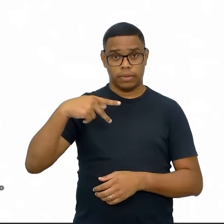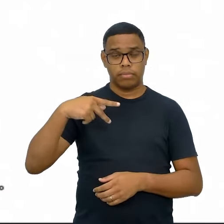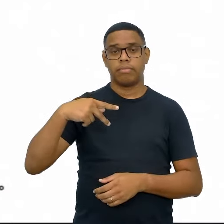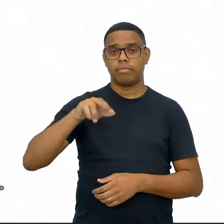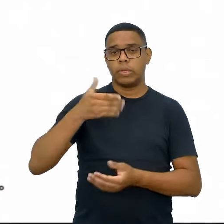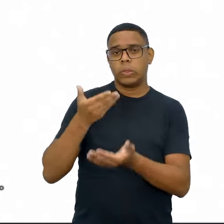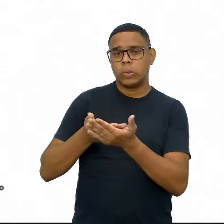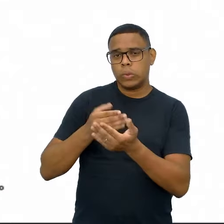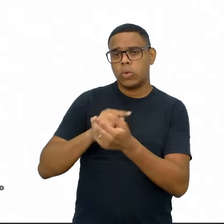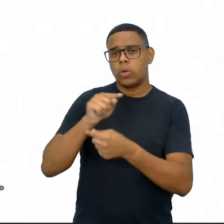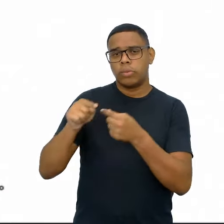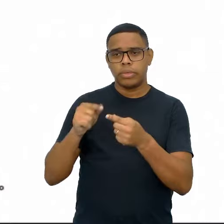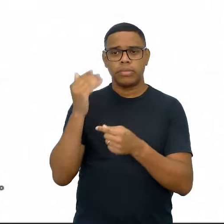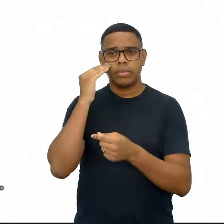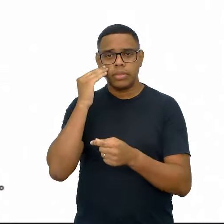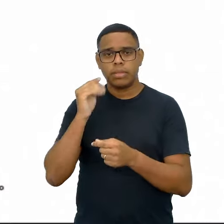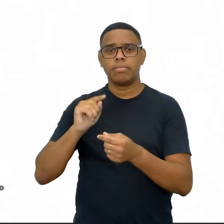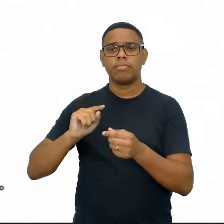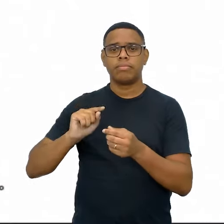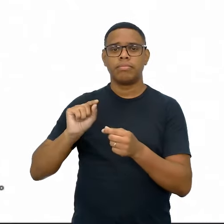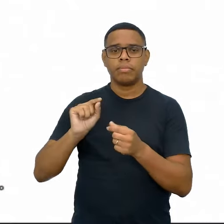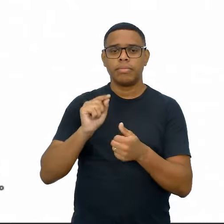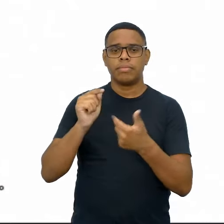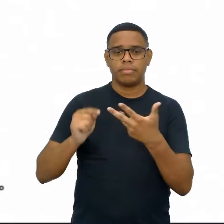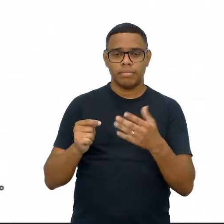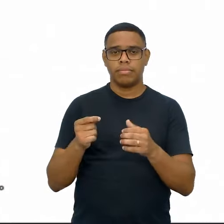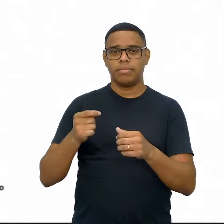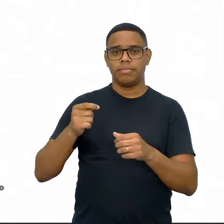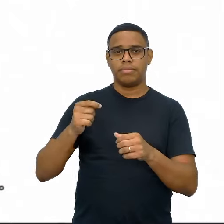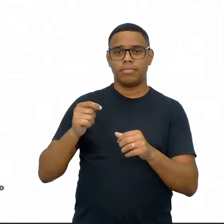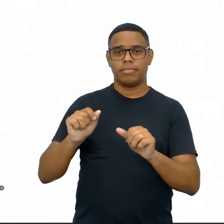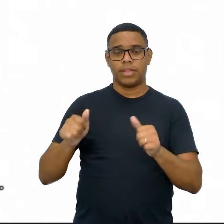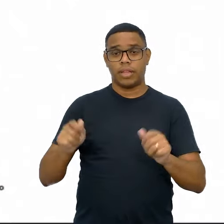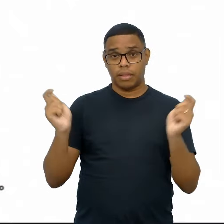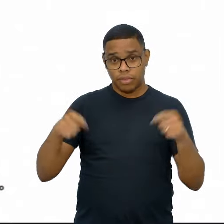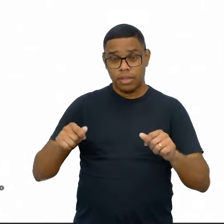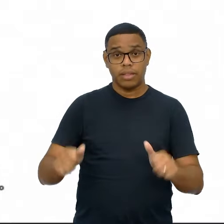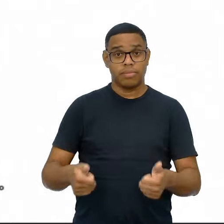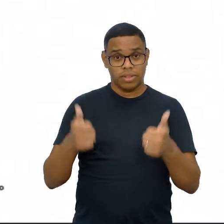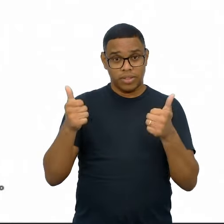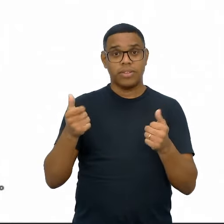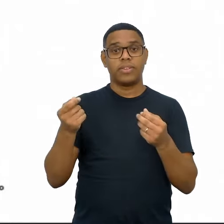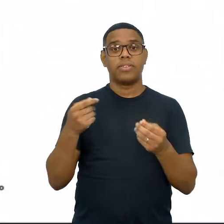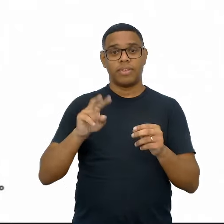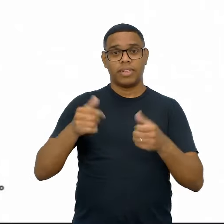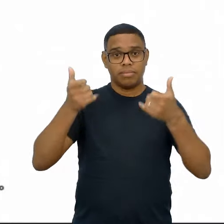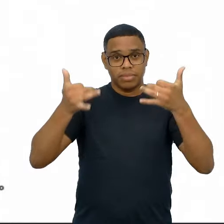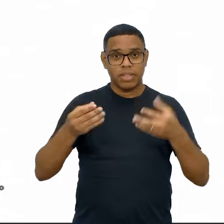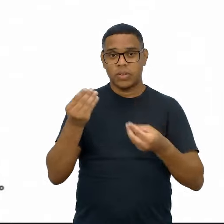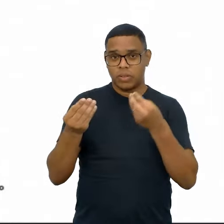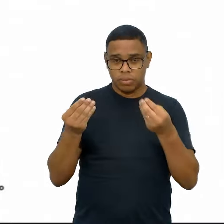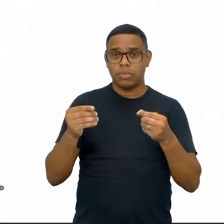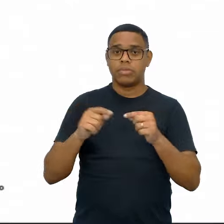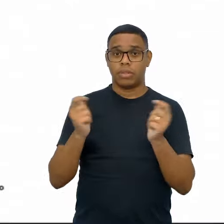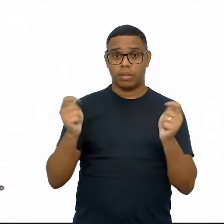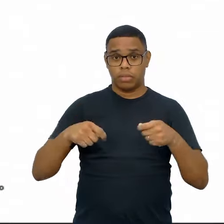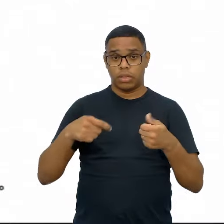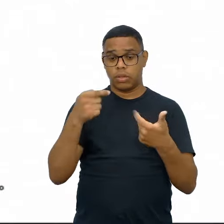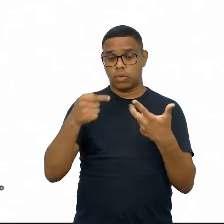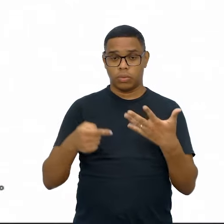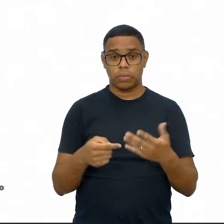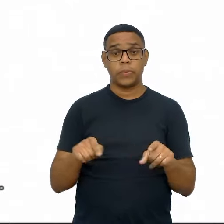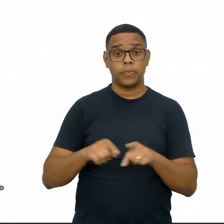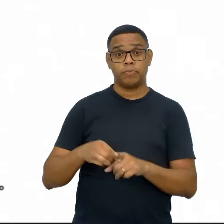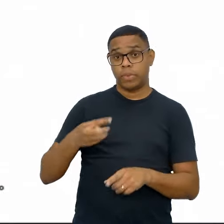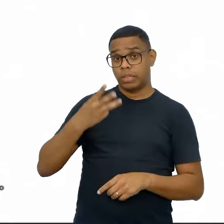né, buscando entender quais as habilidades que precisam ser retomadas, então a gente vai olhar um pouquinho para essas habilidades.